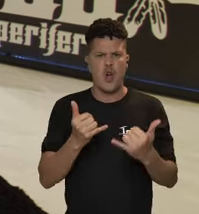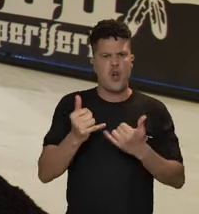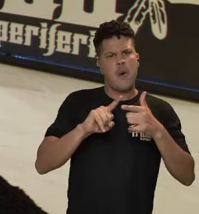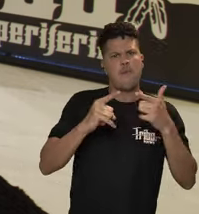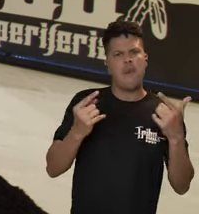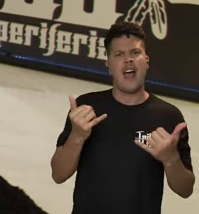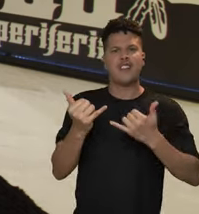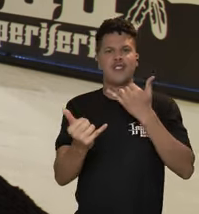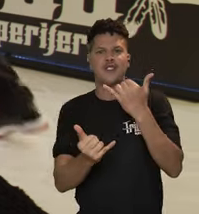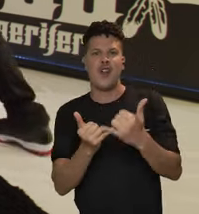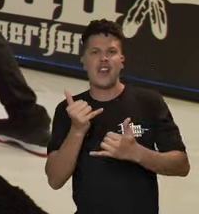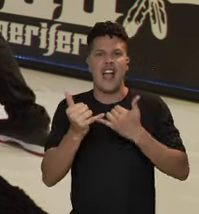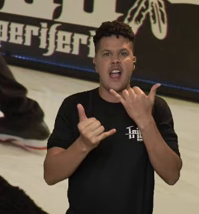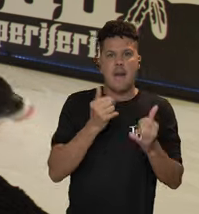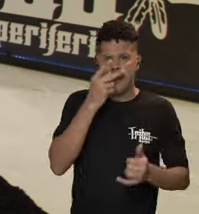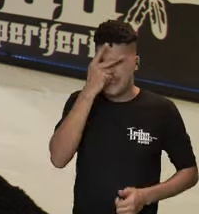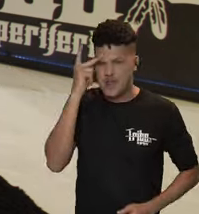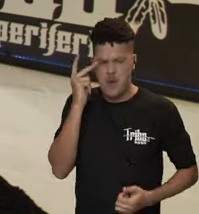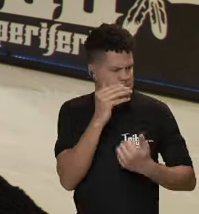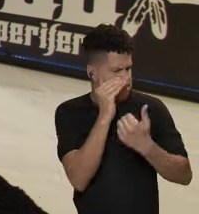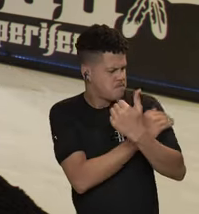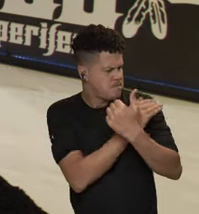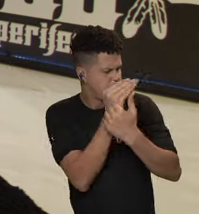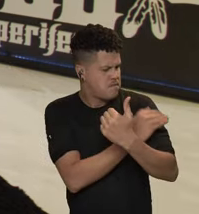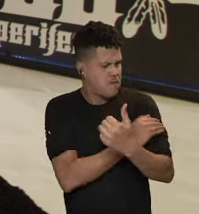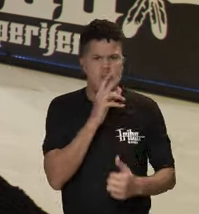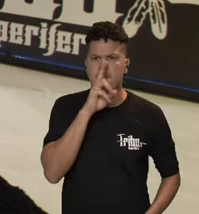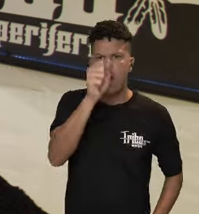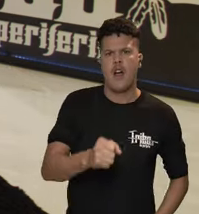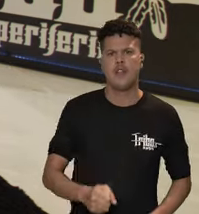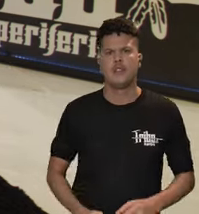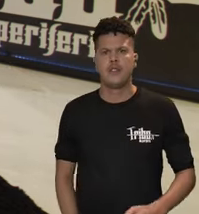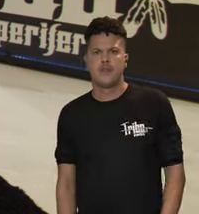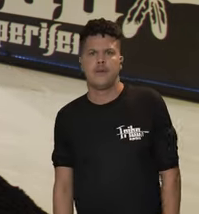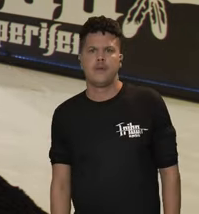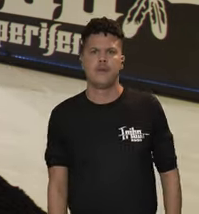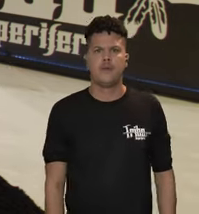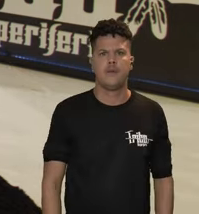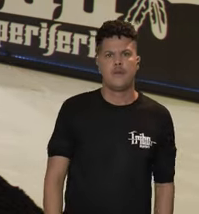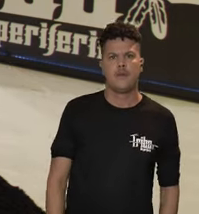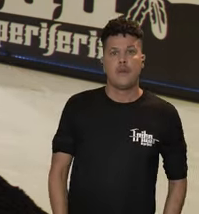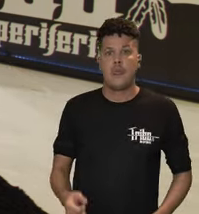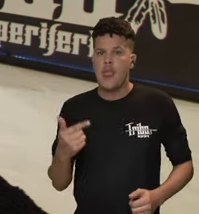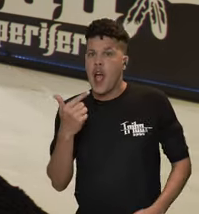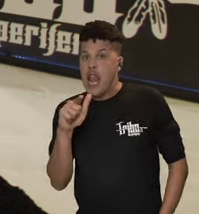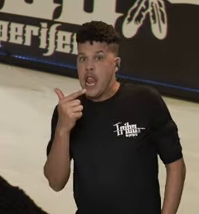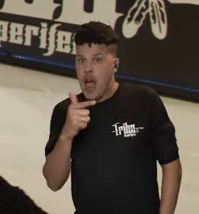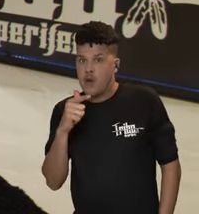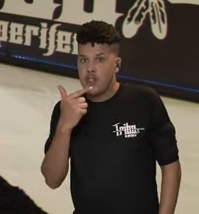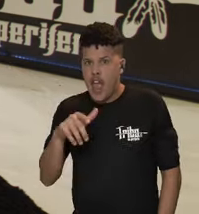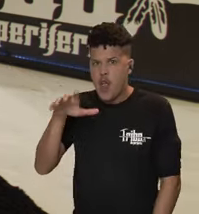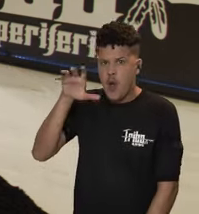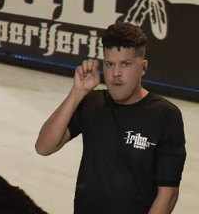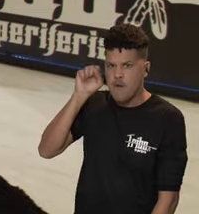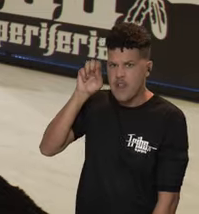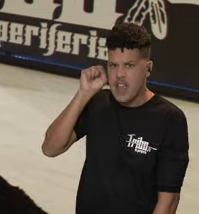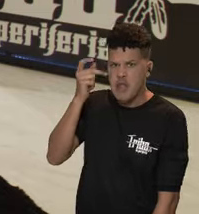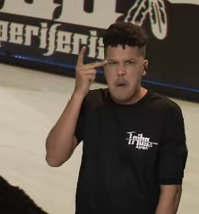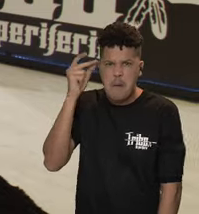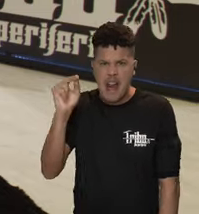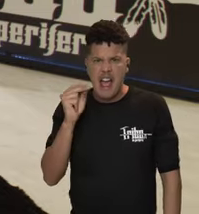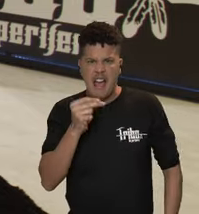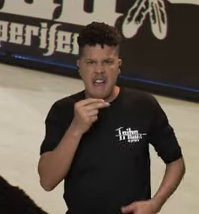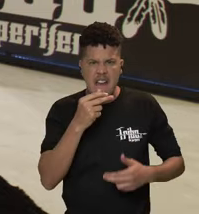com os fortes é só perigo de gol, cuzão. Não tem ouvido pra conversa